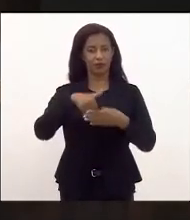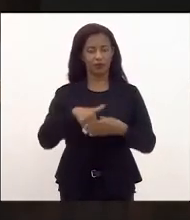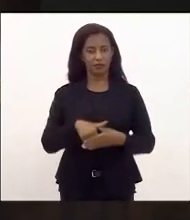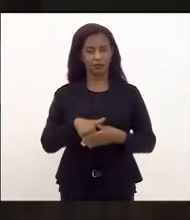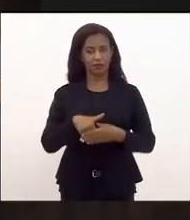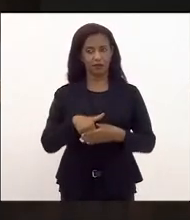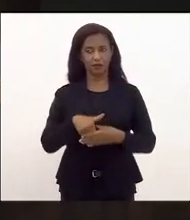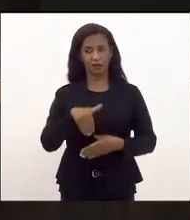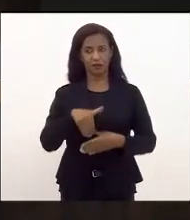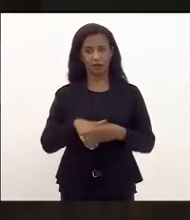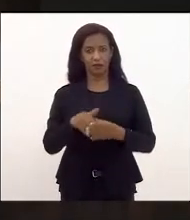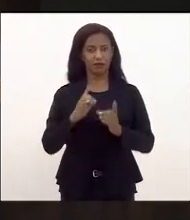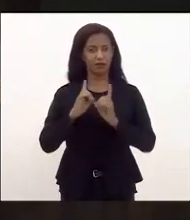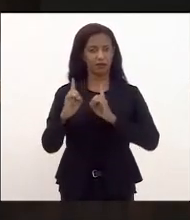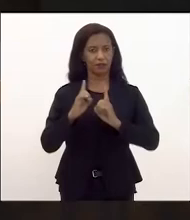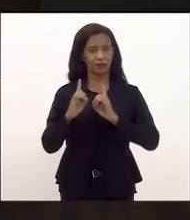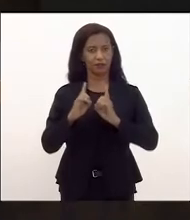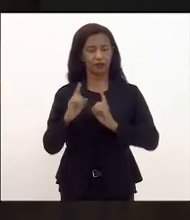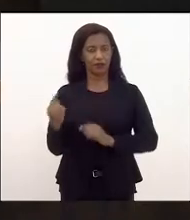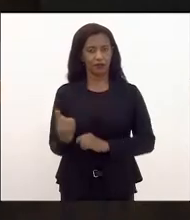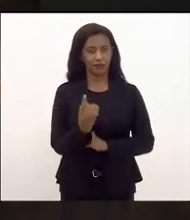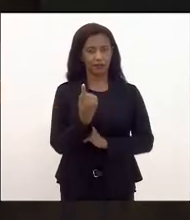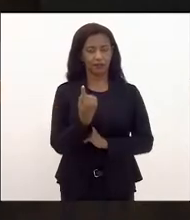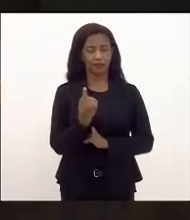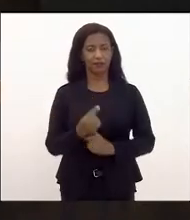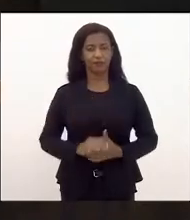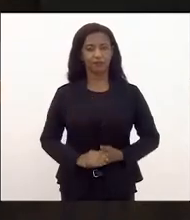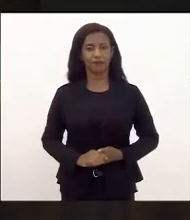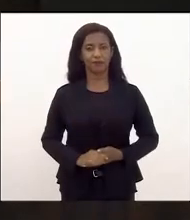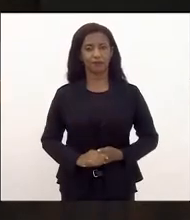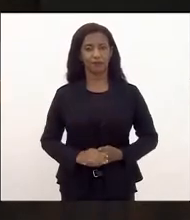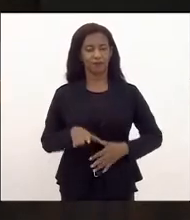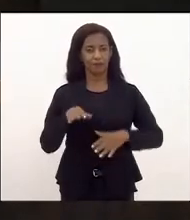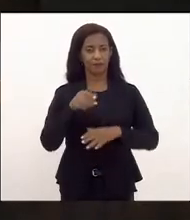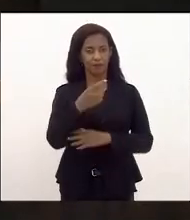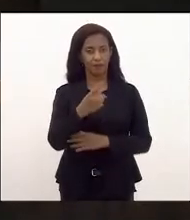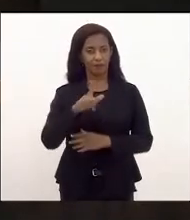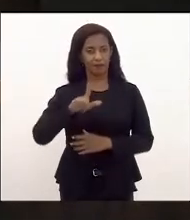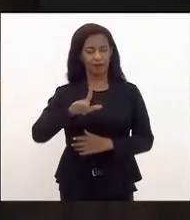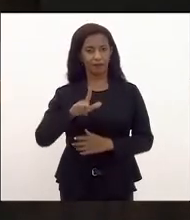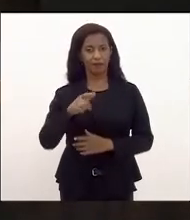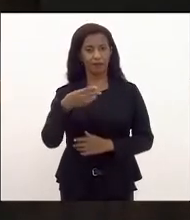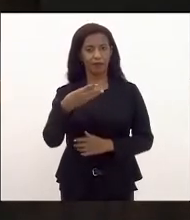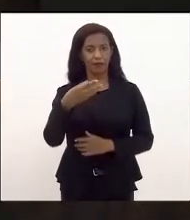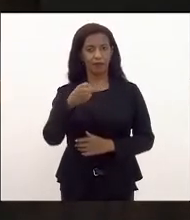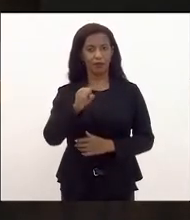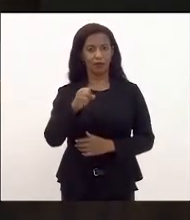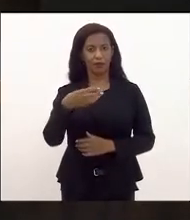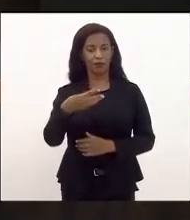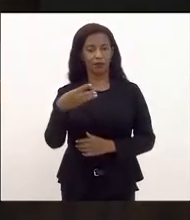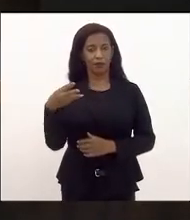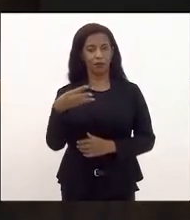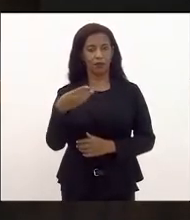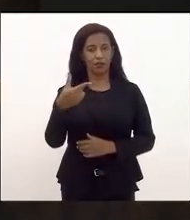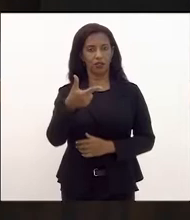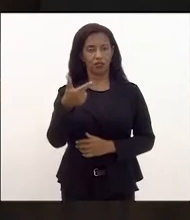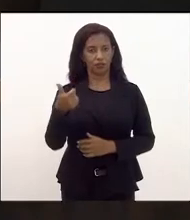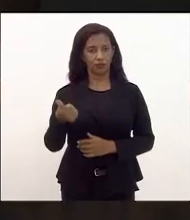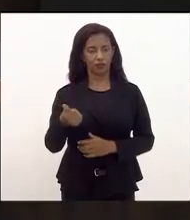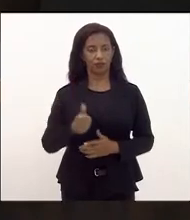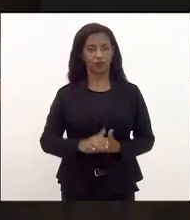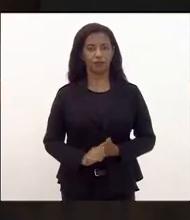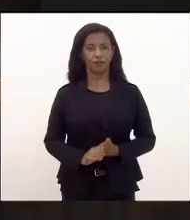votação, em discussão única, projeto de lei 3833 de